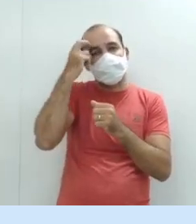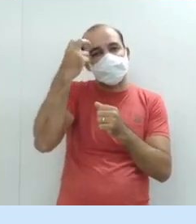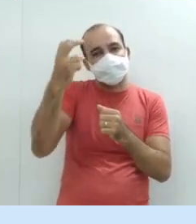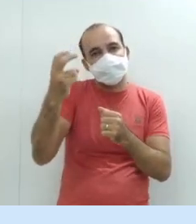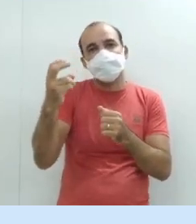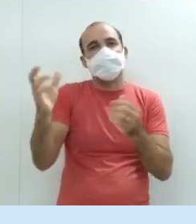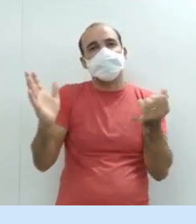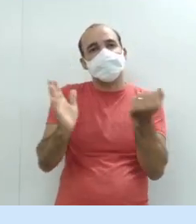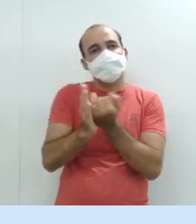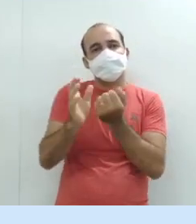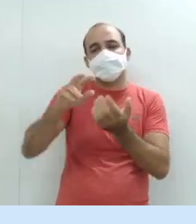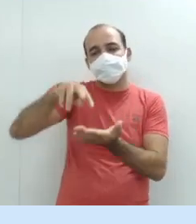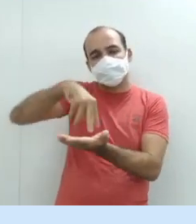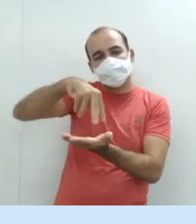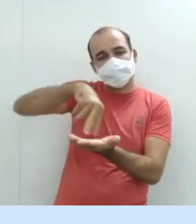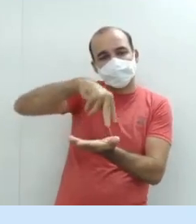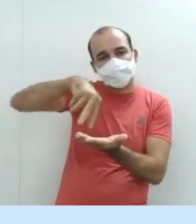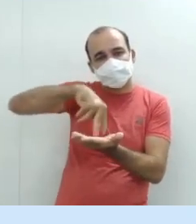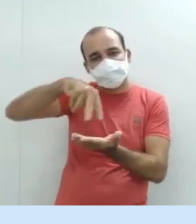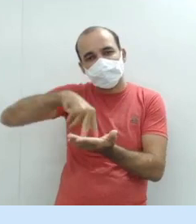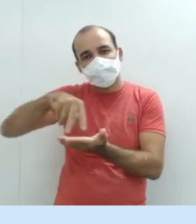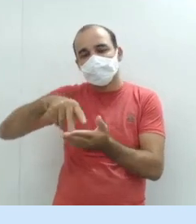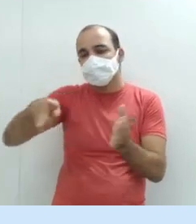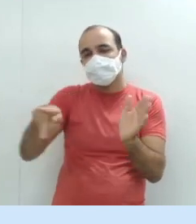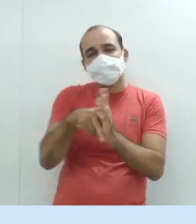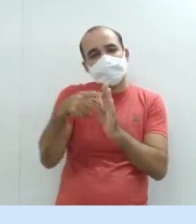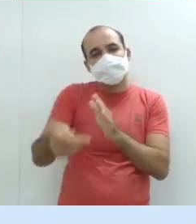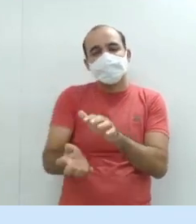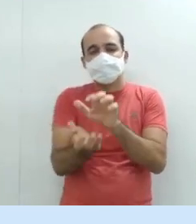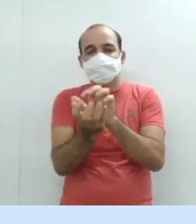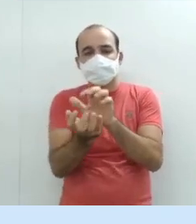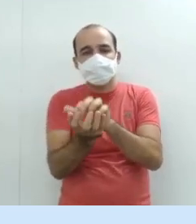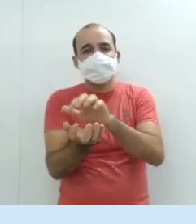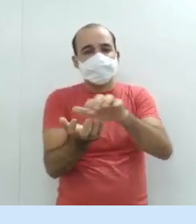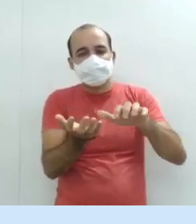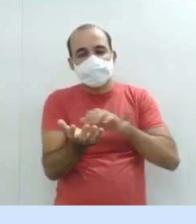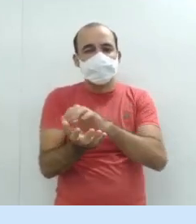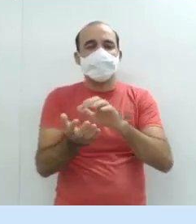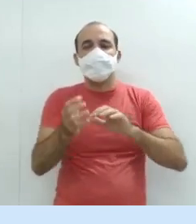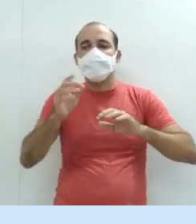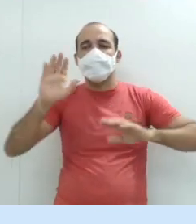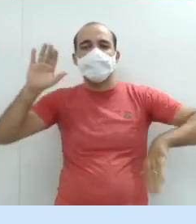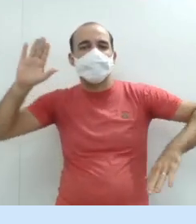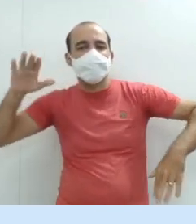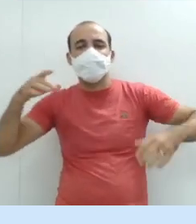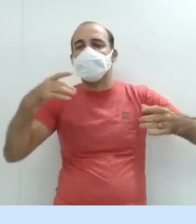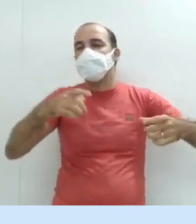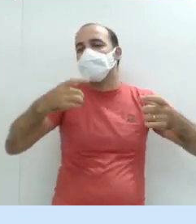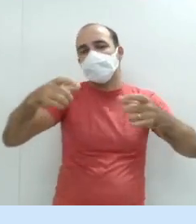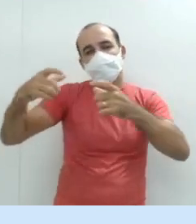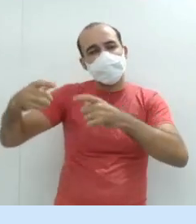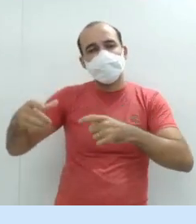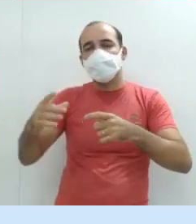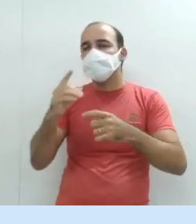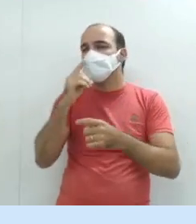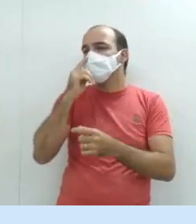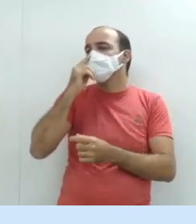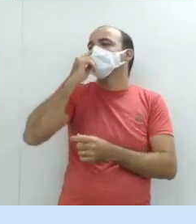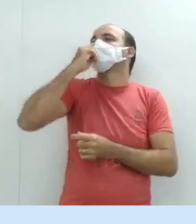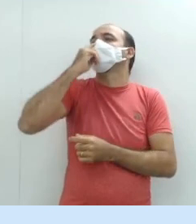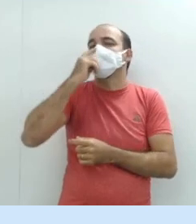as nossas danças, as nossas praias, o nosso local, a forma como nós convivemos, né? O